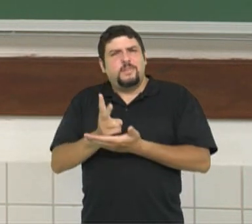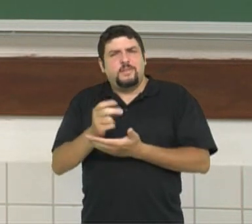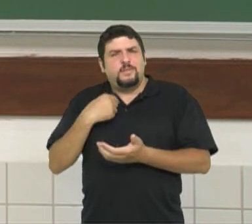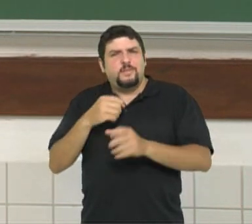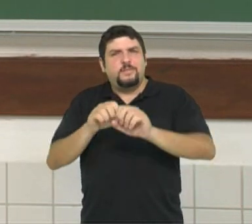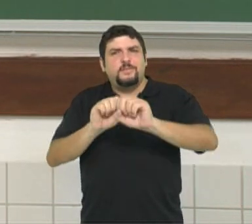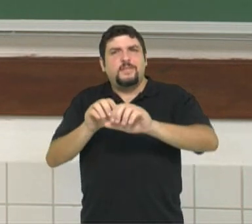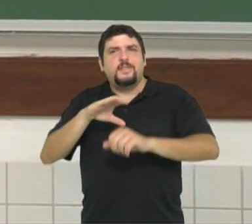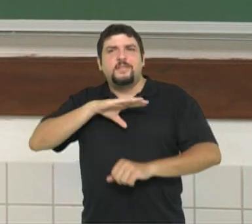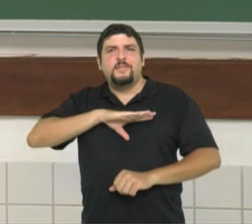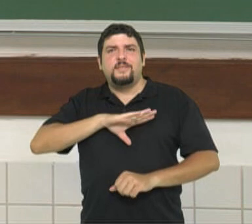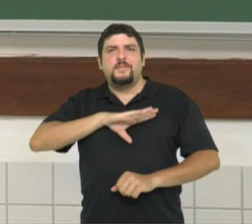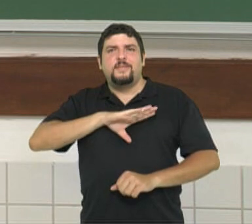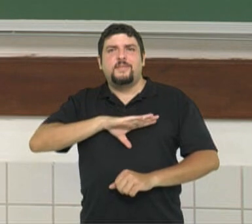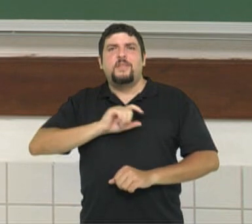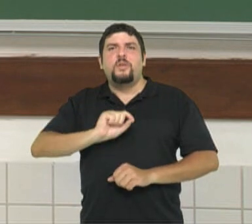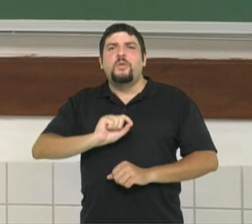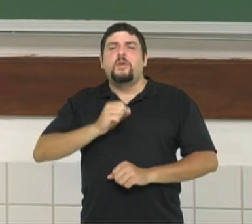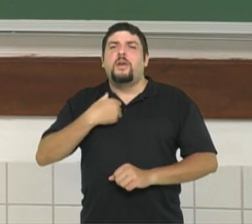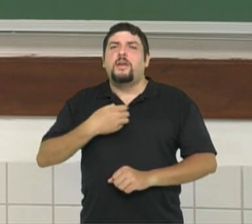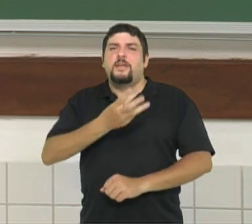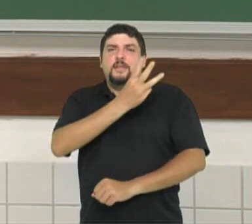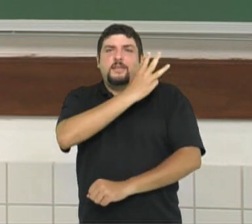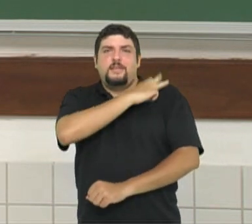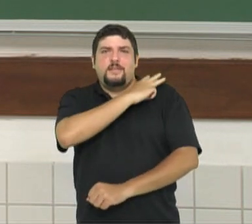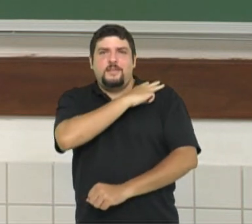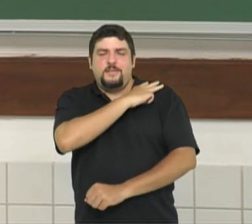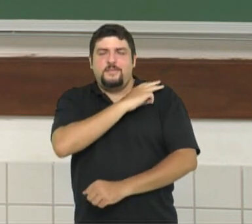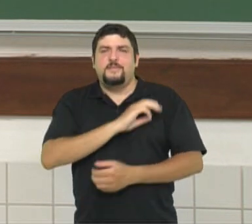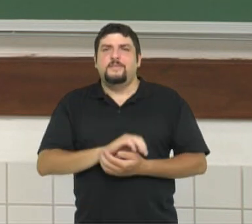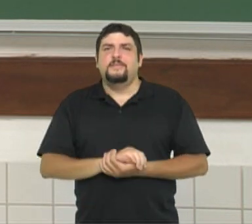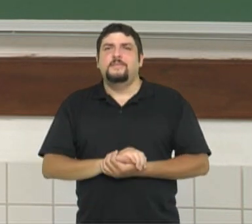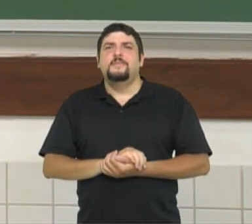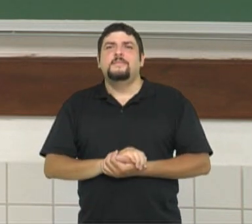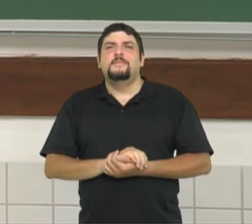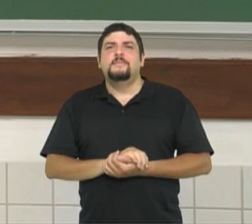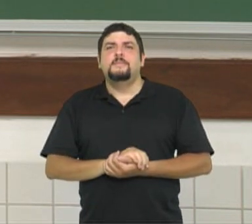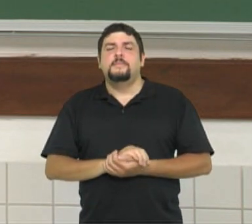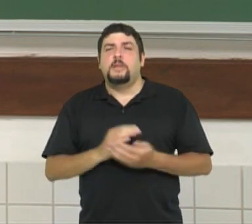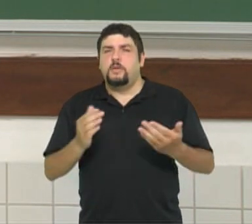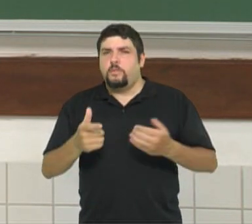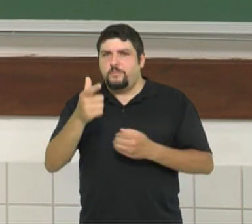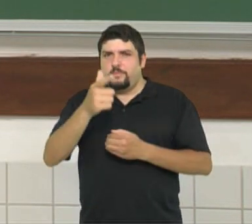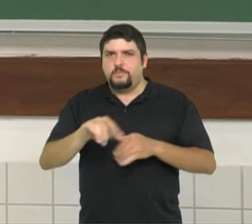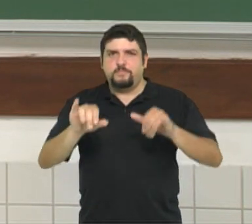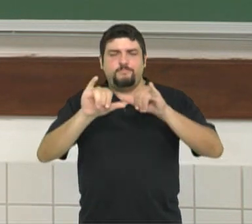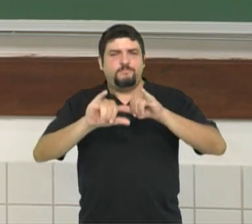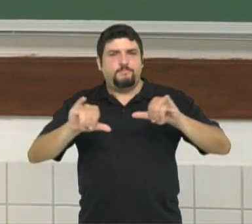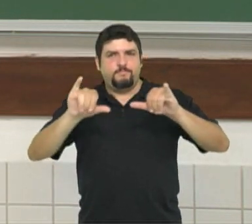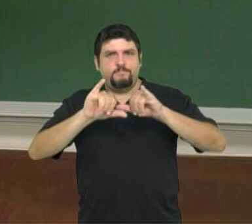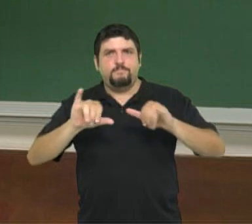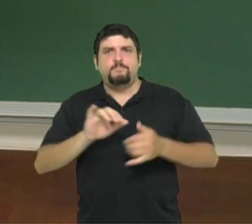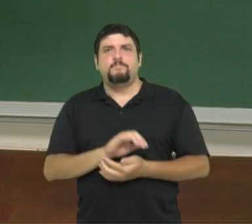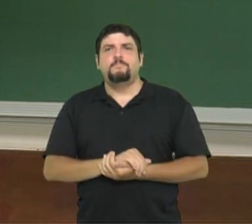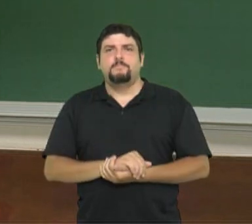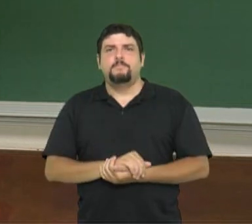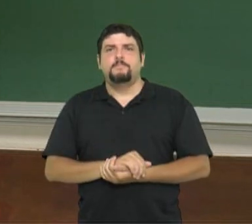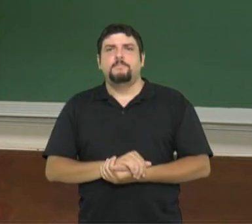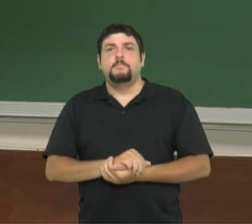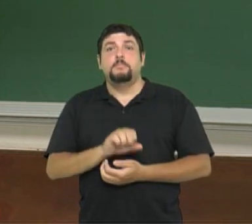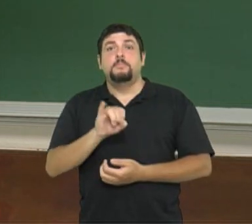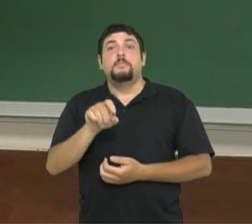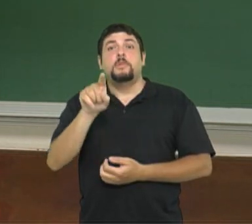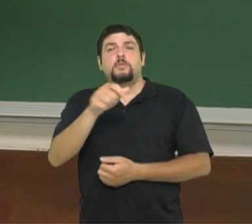vocês, língua portuguesa para a terceira série do ensino médio. Vamos aos recadinhos antes que a gente se esqueça? Então, olha lá, se